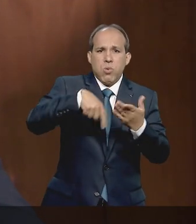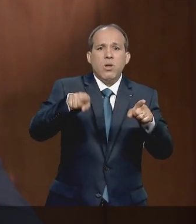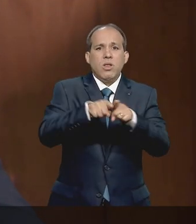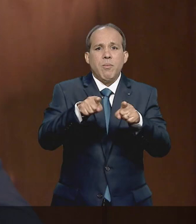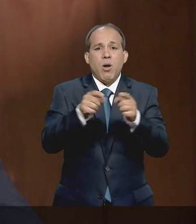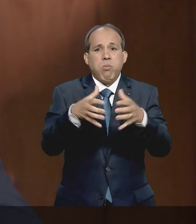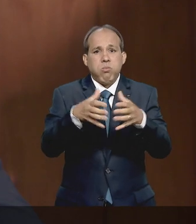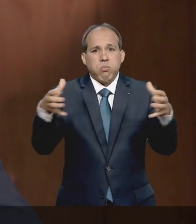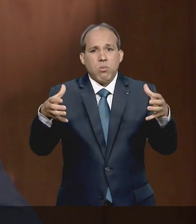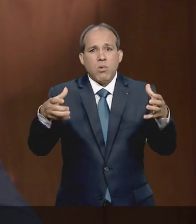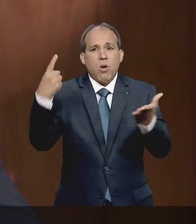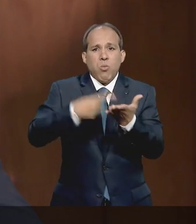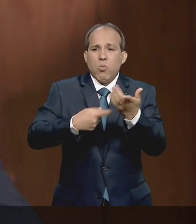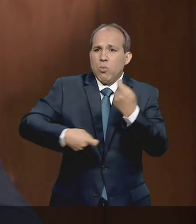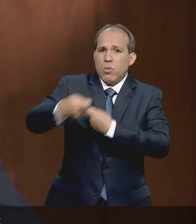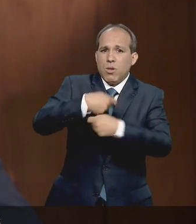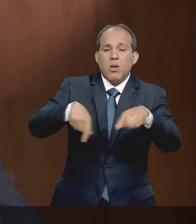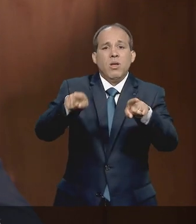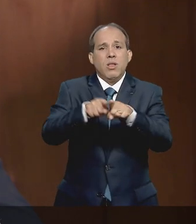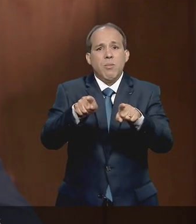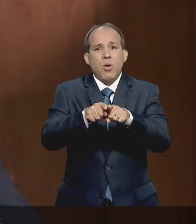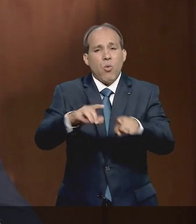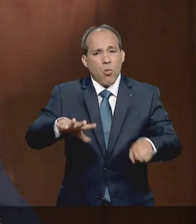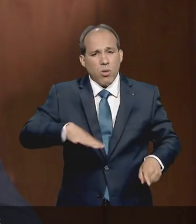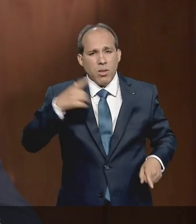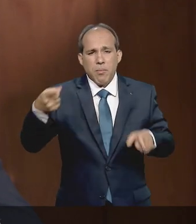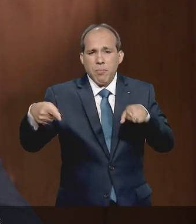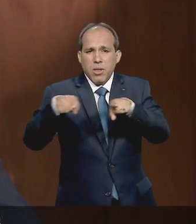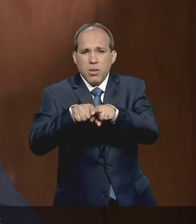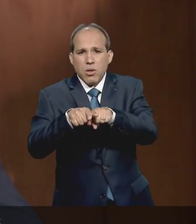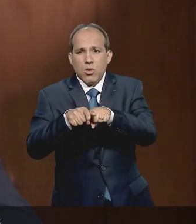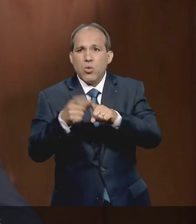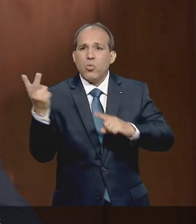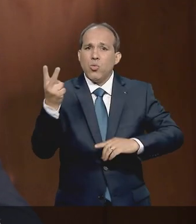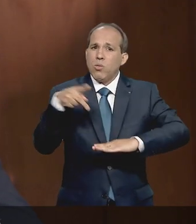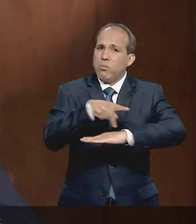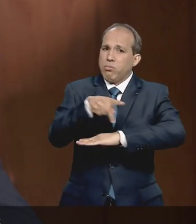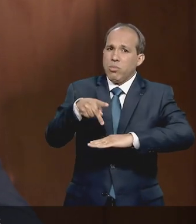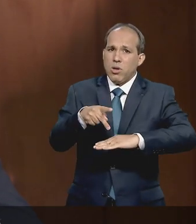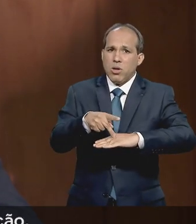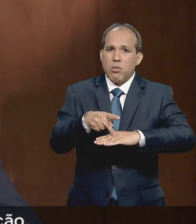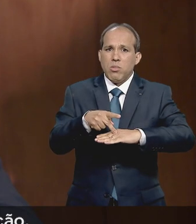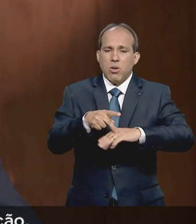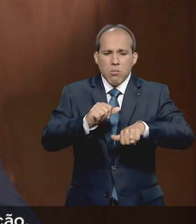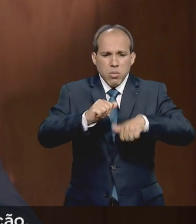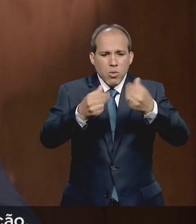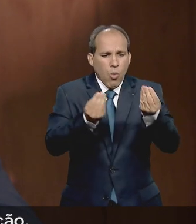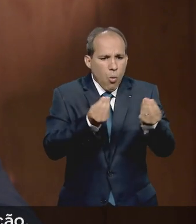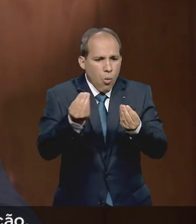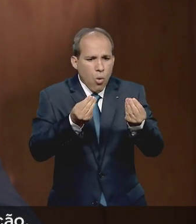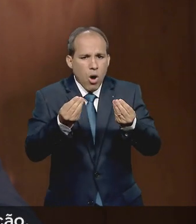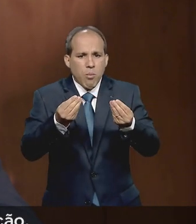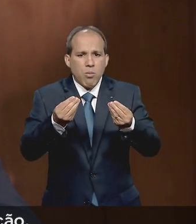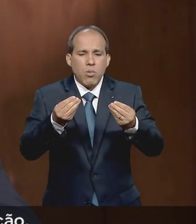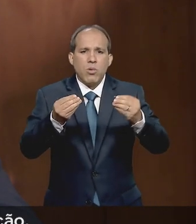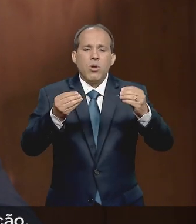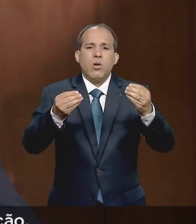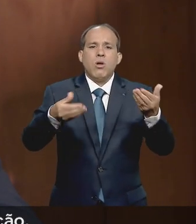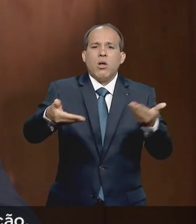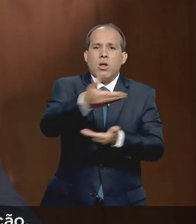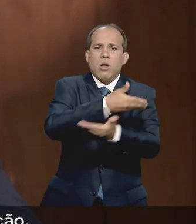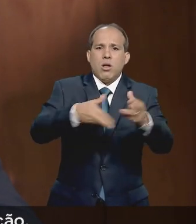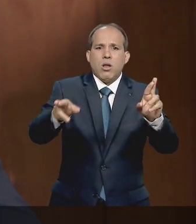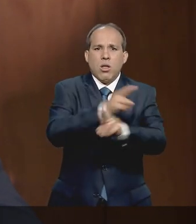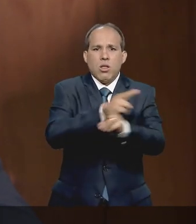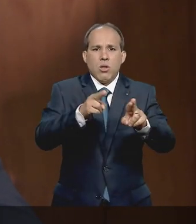o abrangente acordo comercial e uma ousada a parceria entre nossos países para redesenhar as cadeias